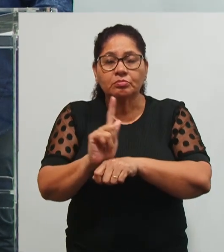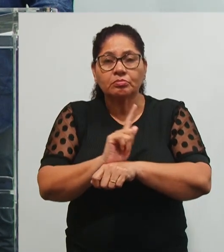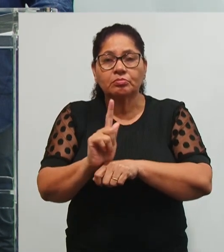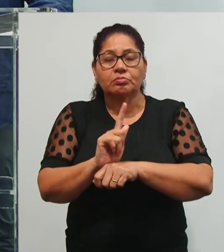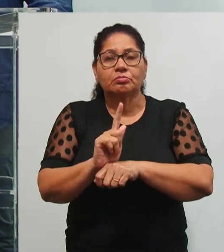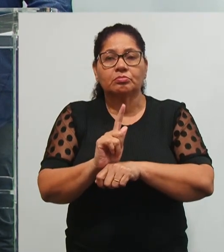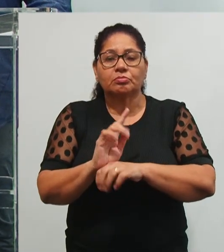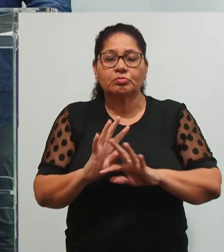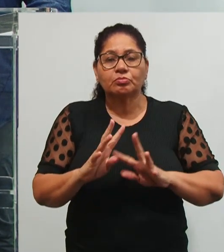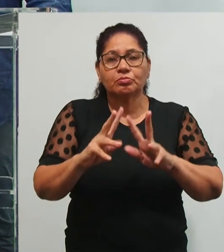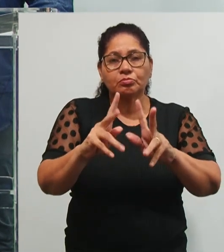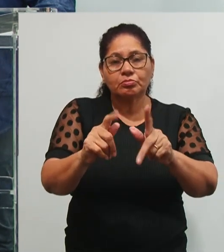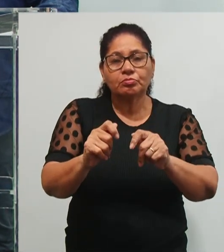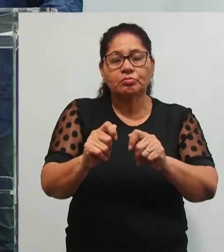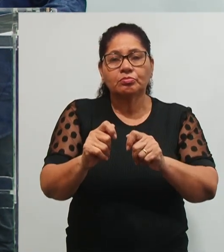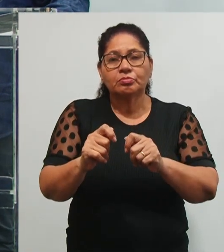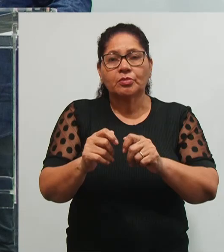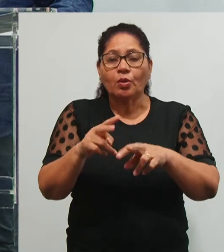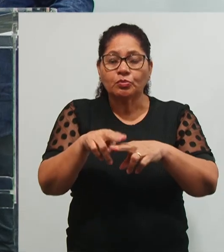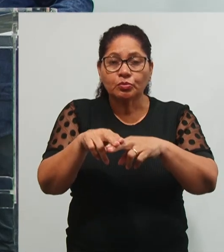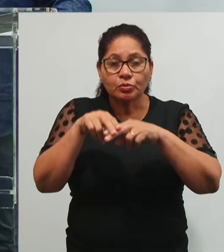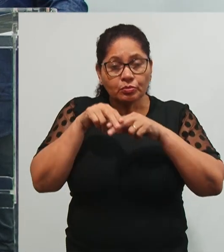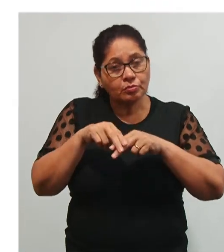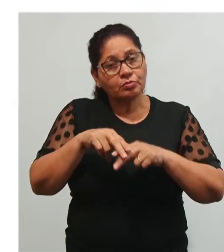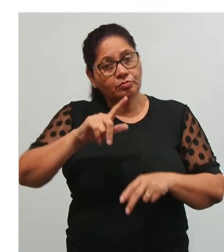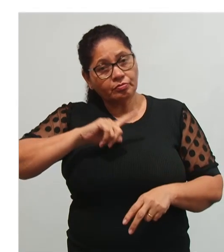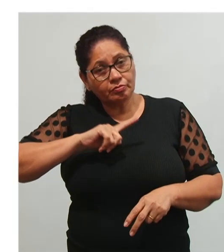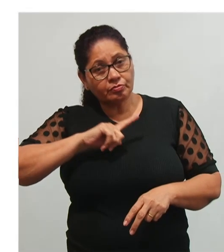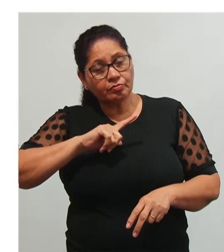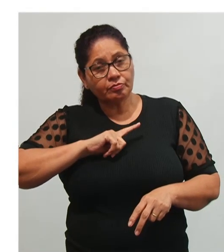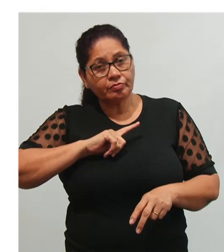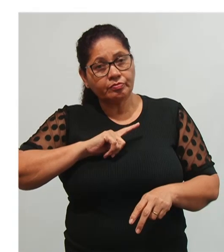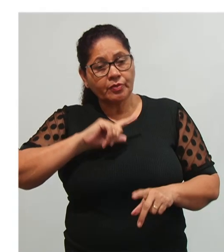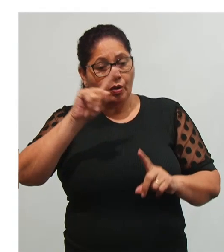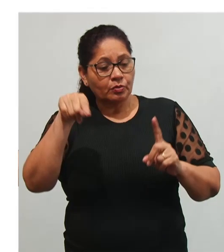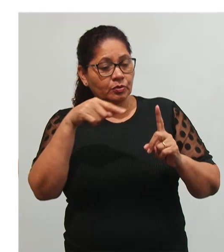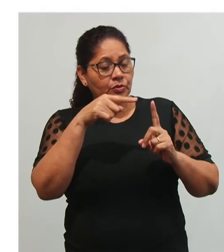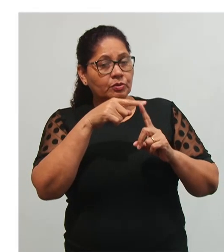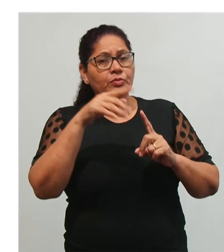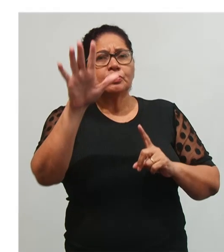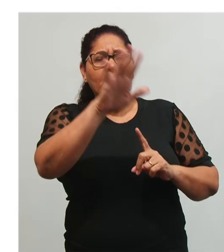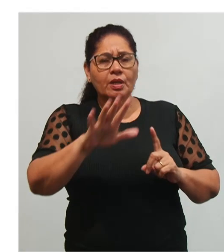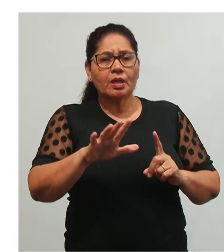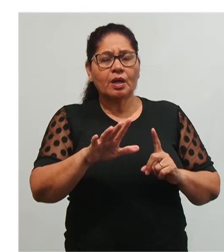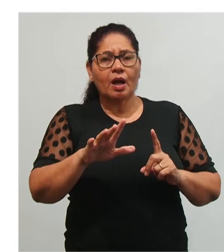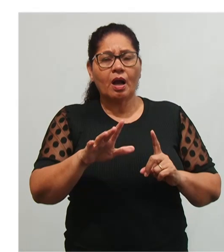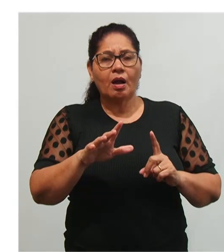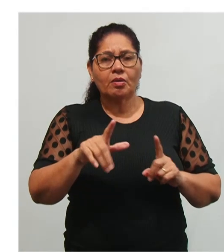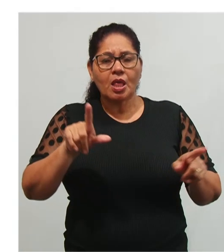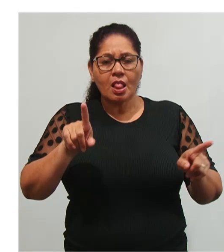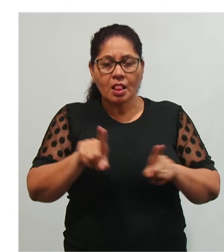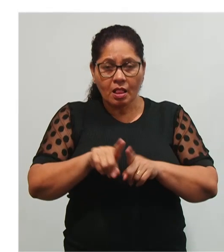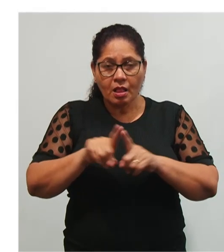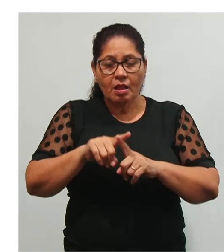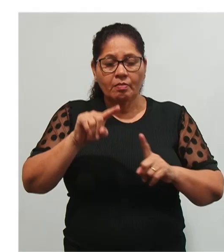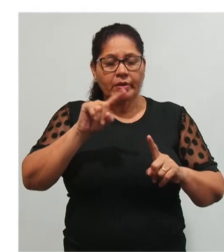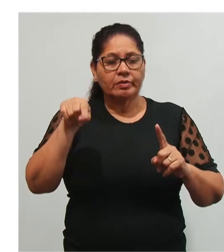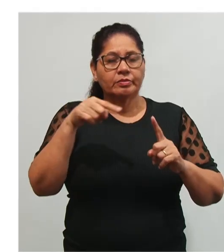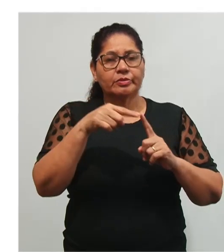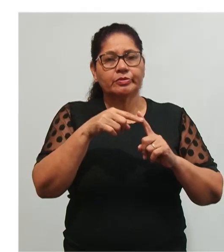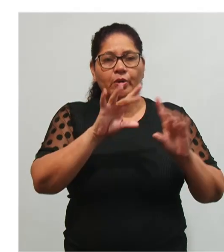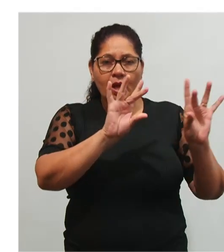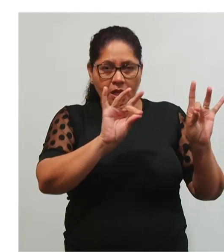todo. E é por isso que a gente tem um objetivo geral e um objetivo específico, que nós